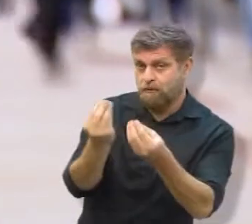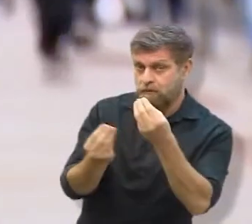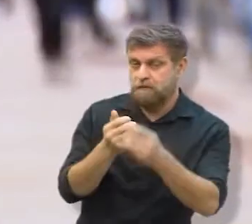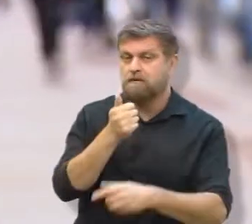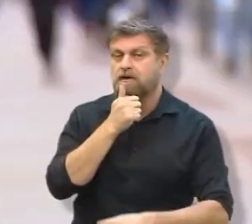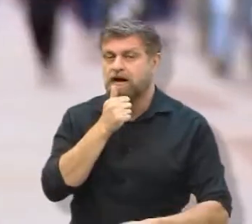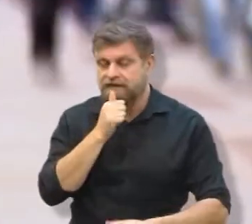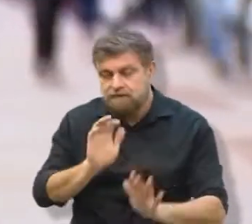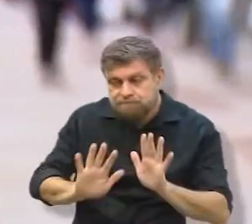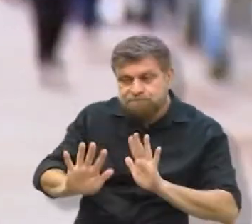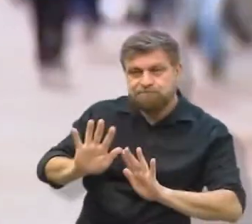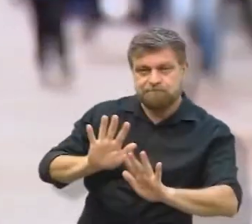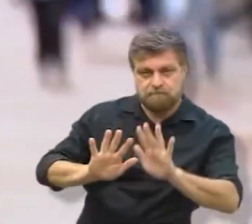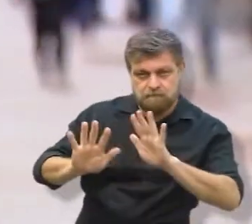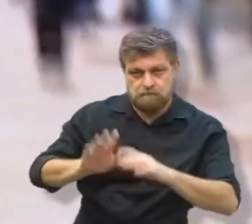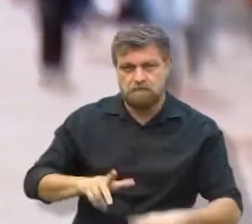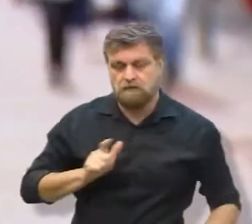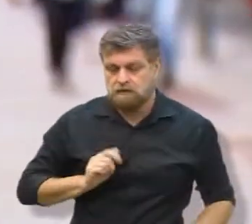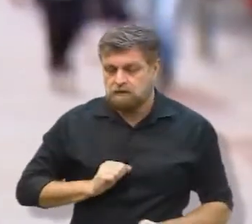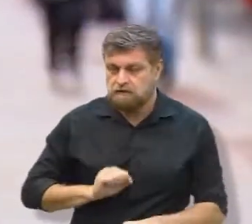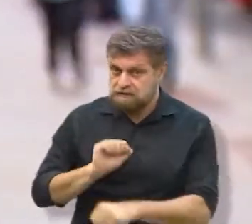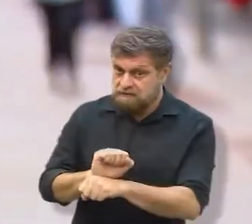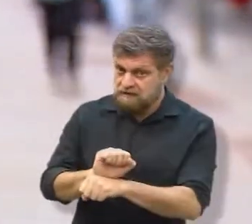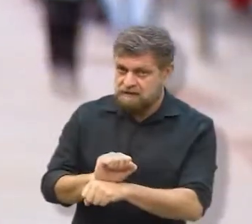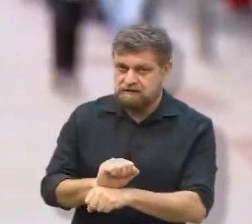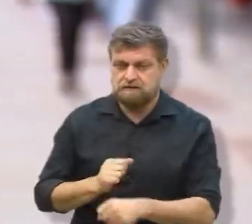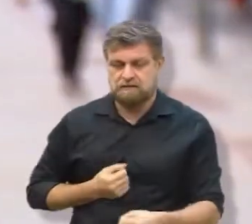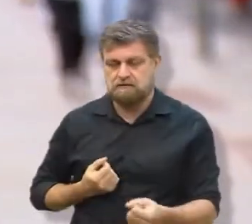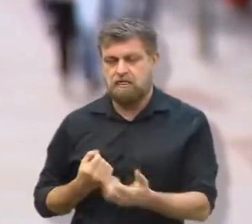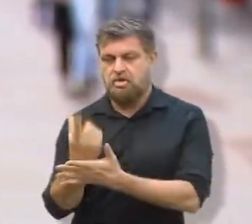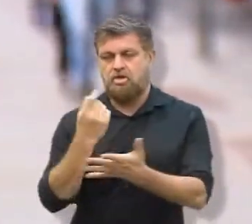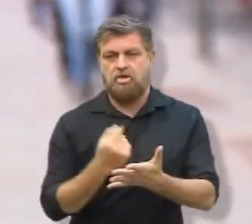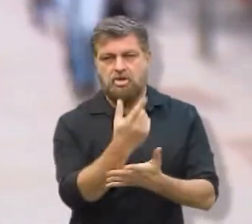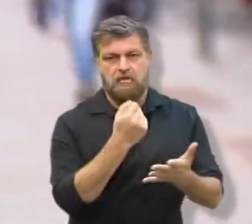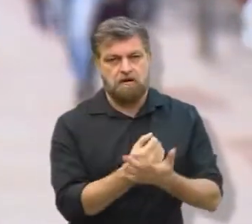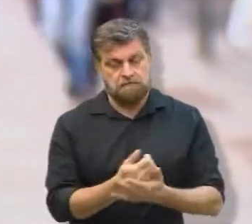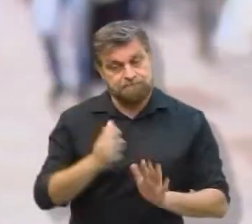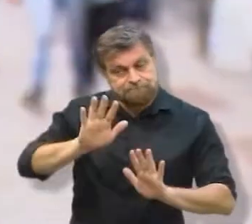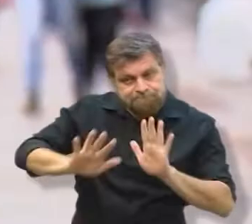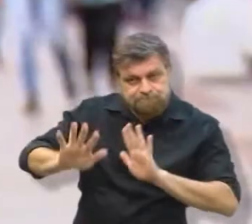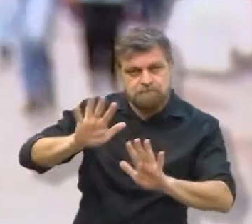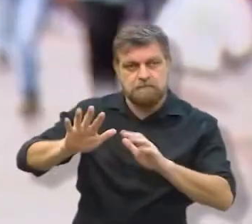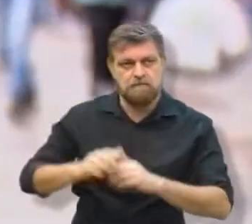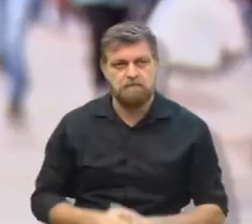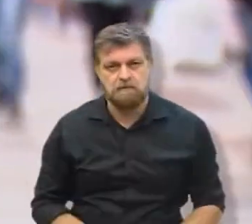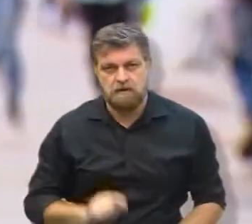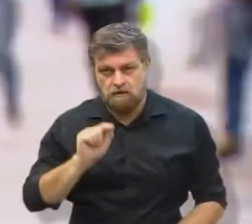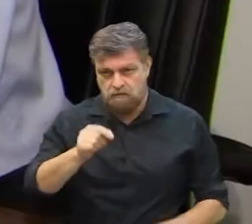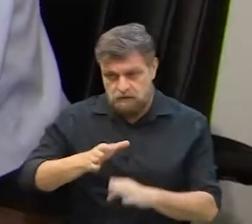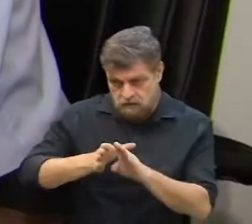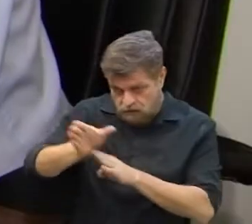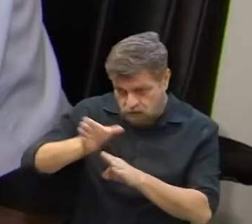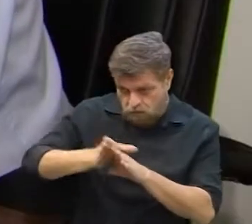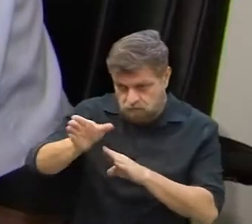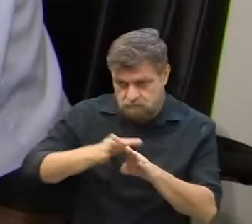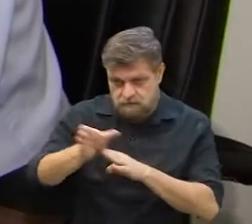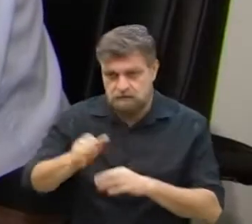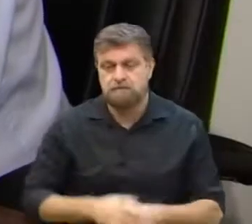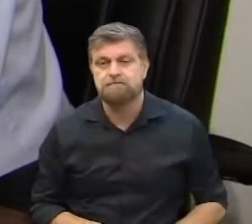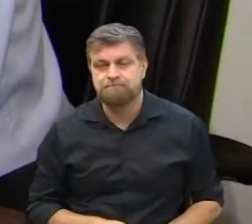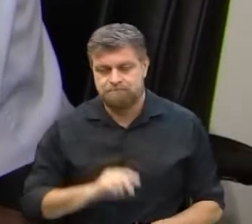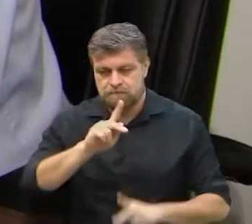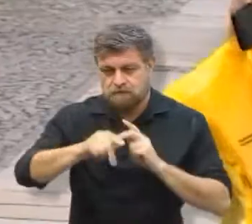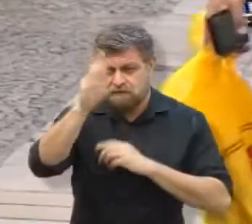com relação ao futuro ainda pedem cautela e pé no freio na hora de simplesmente sair gastando por aí. É o que